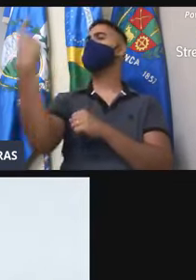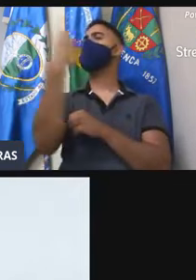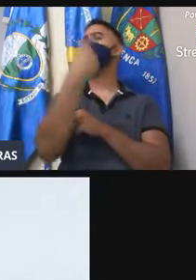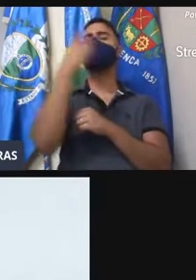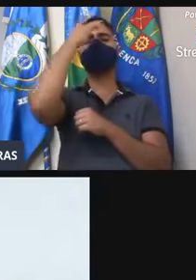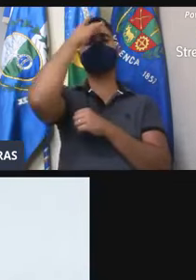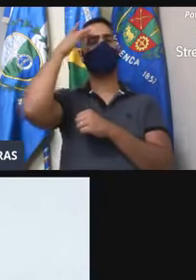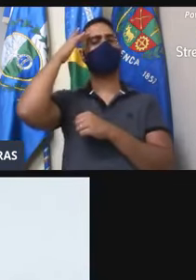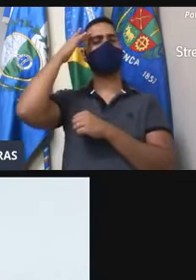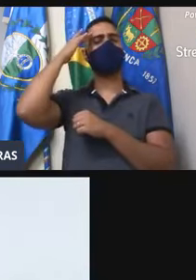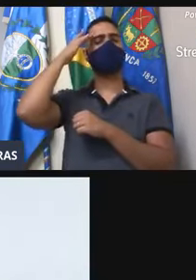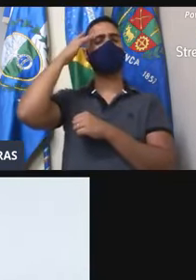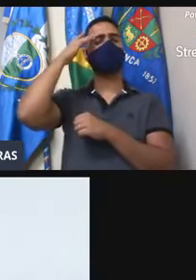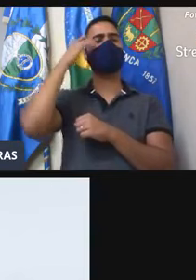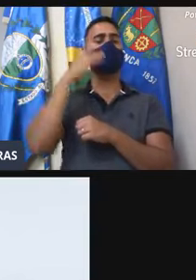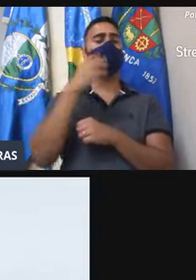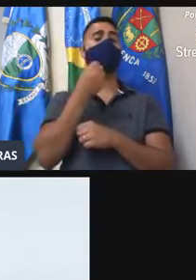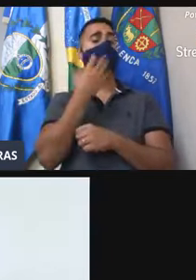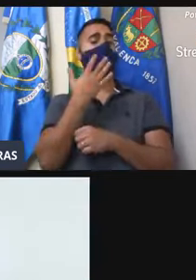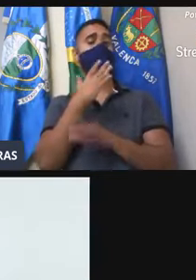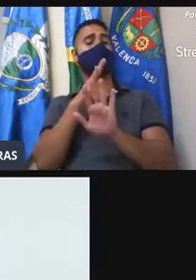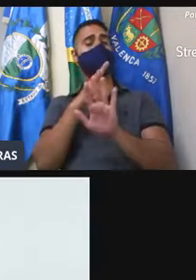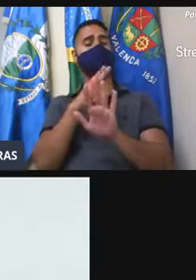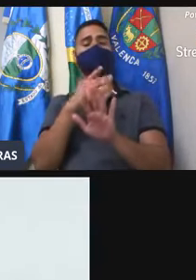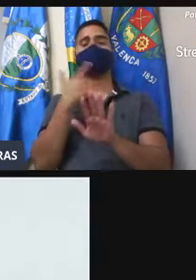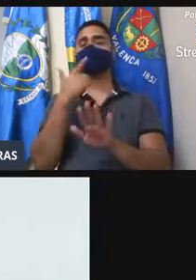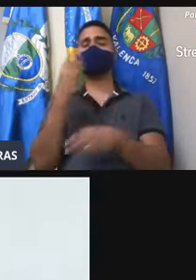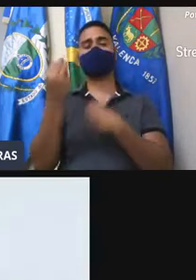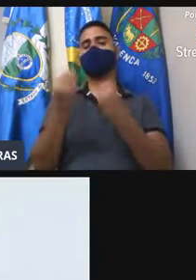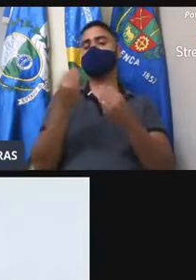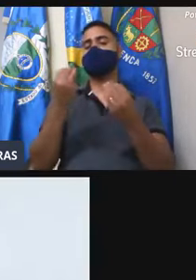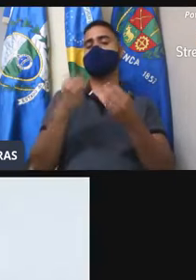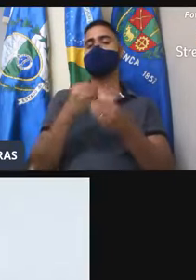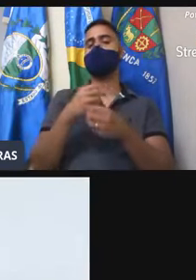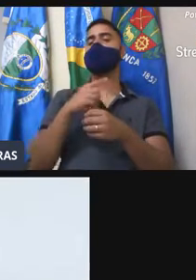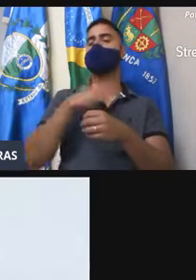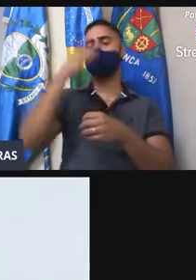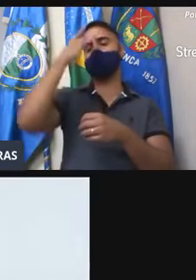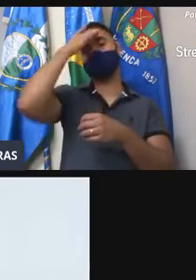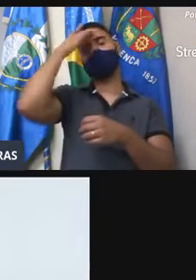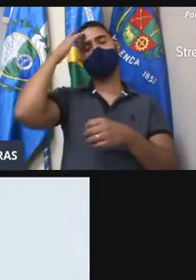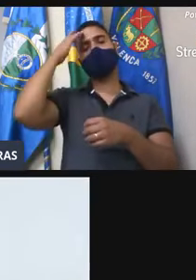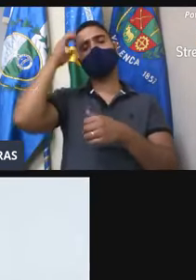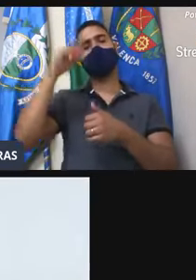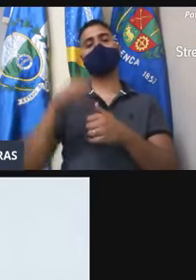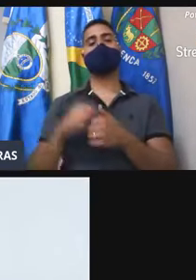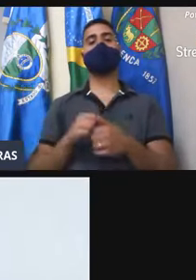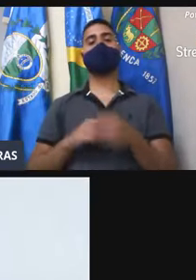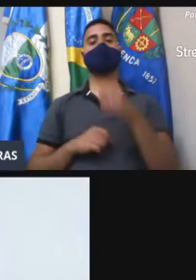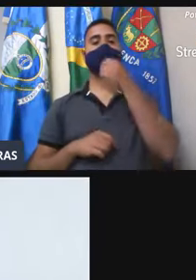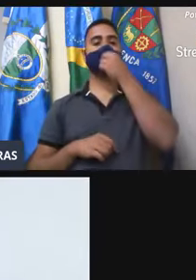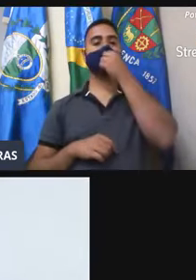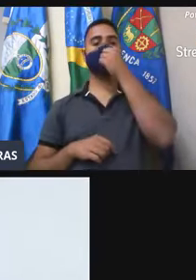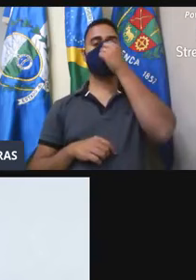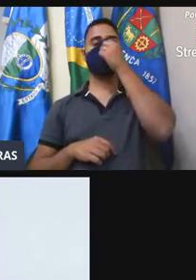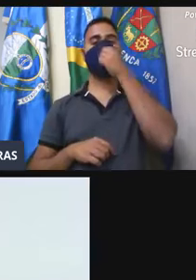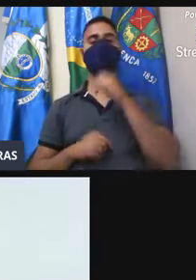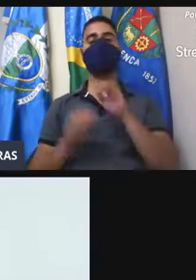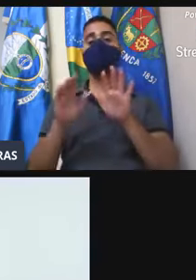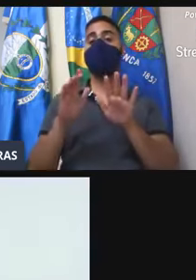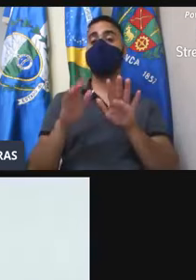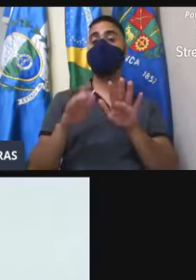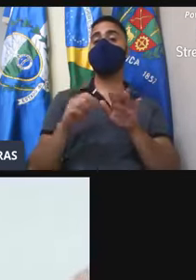fazer teste em todas as pessoas, em todos os habitantes do distrito. Claro que nós tivemos aquelas pessoas que ficaram